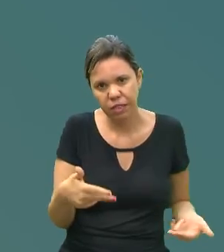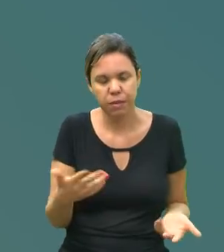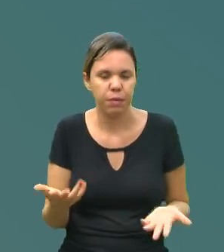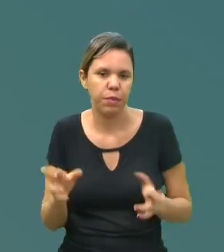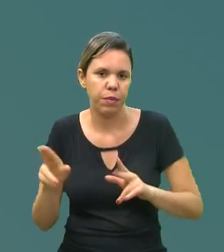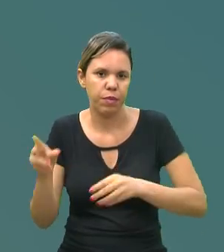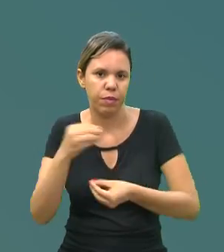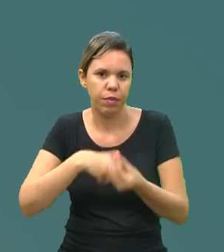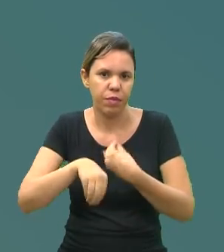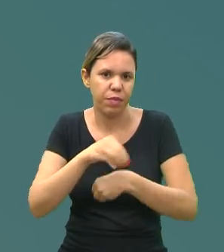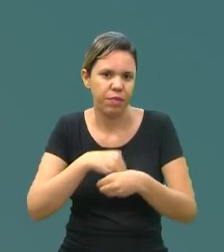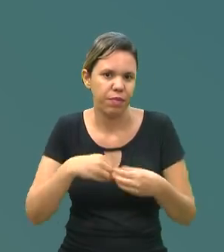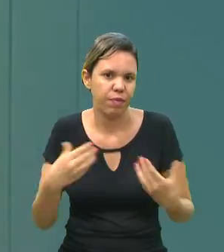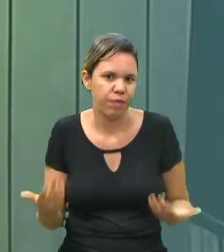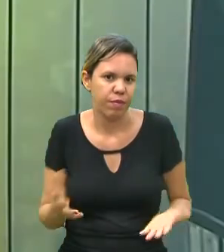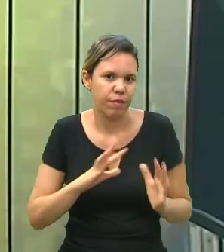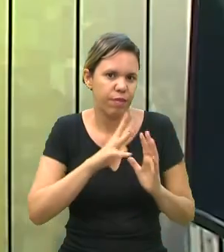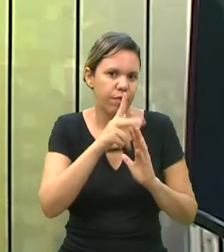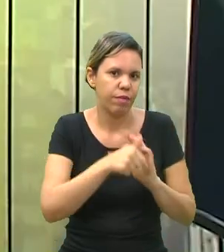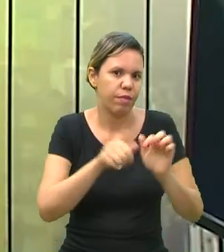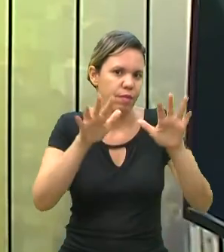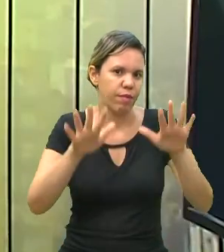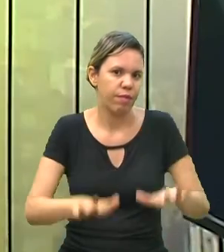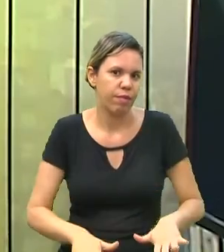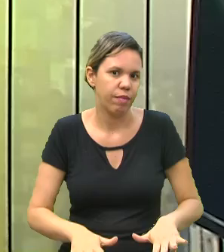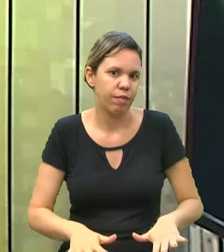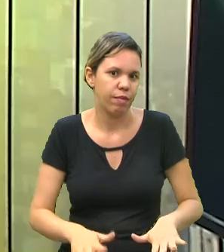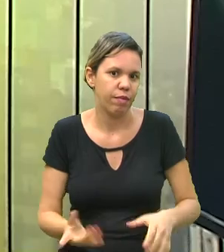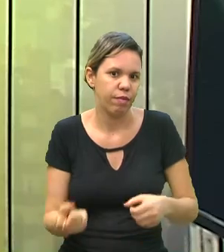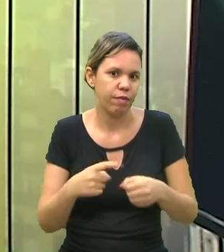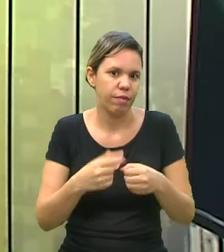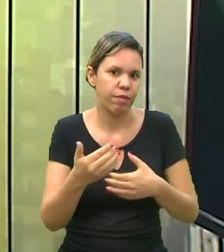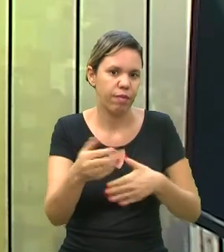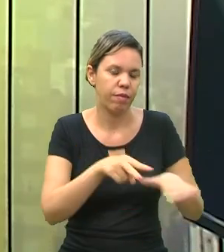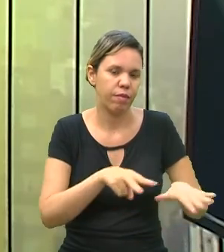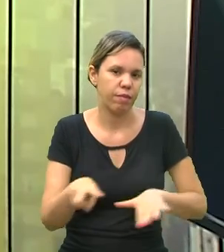coisa diferentona aí, né? O Giro Ambiental fica por aqui. Eu